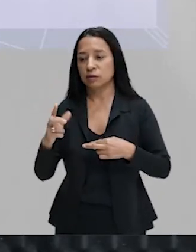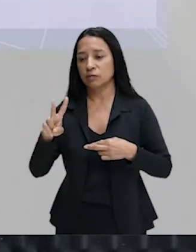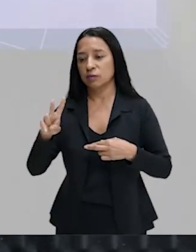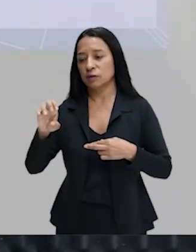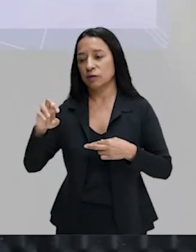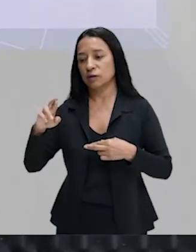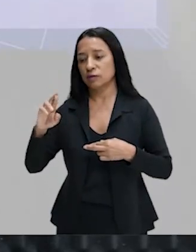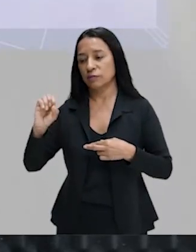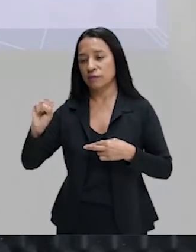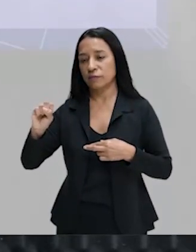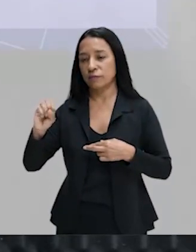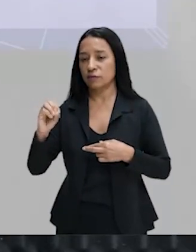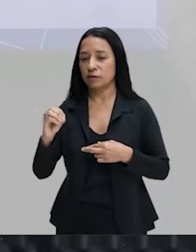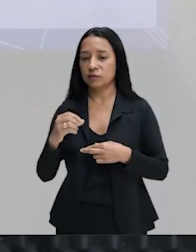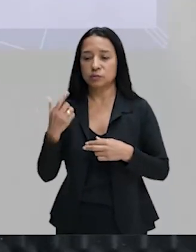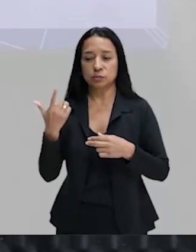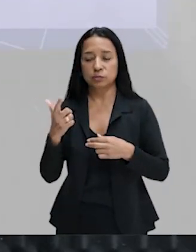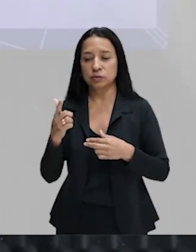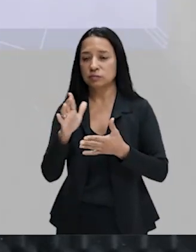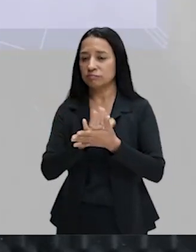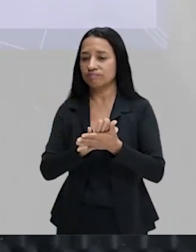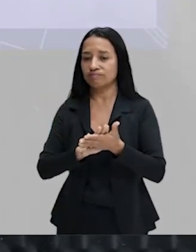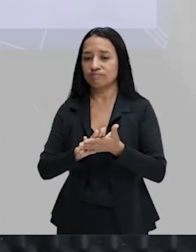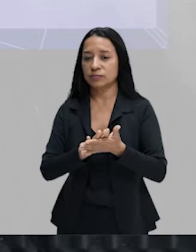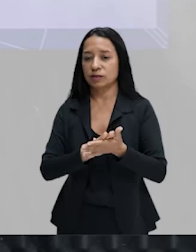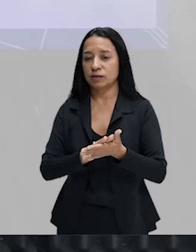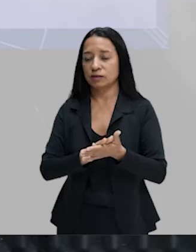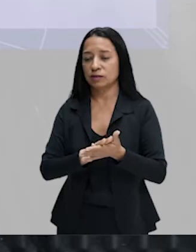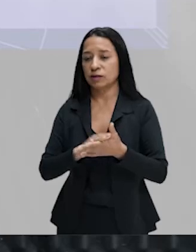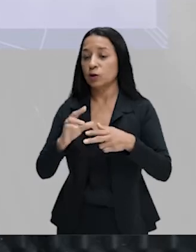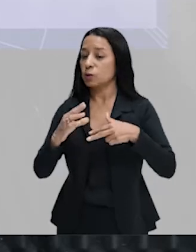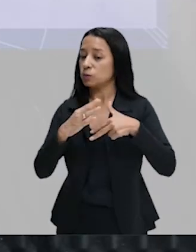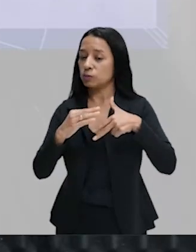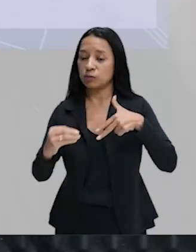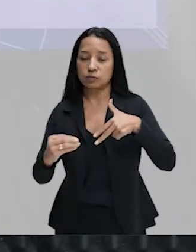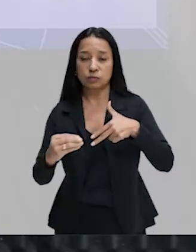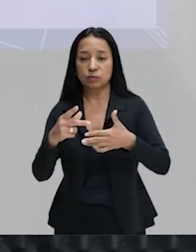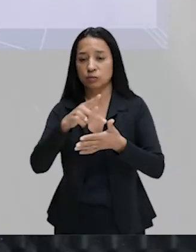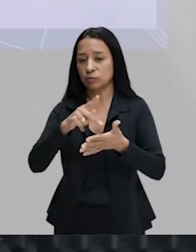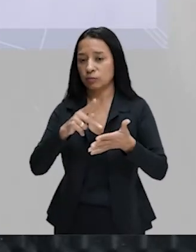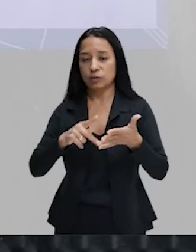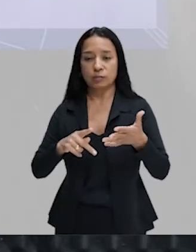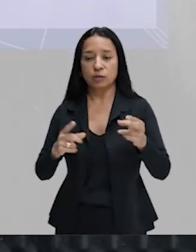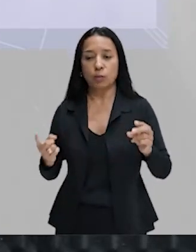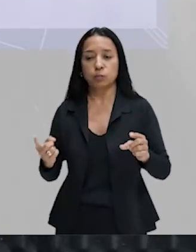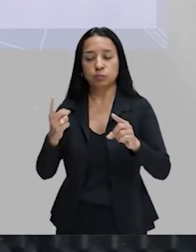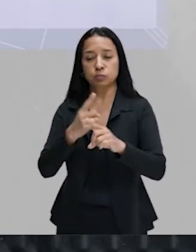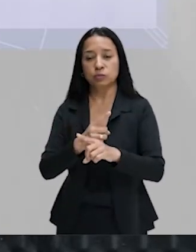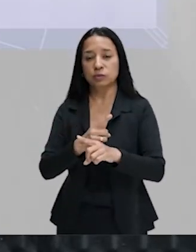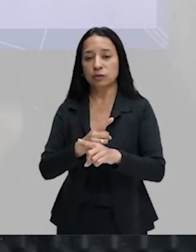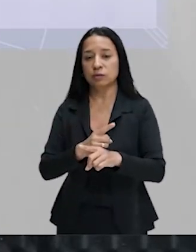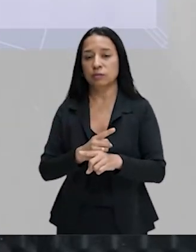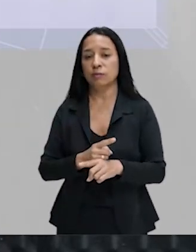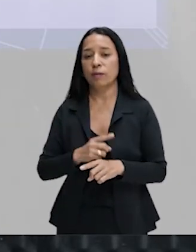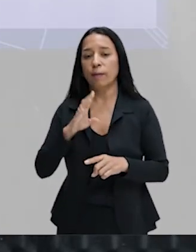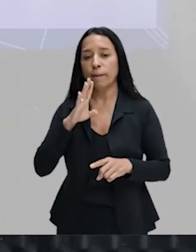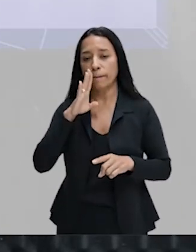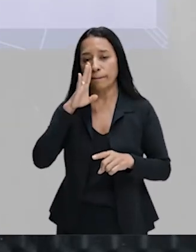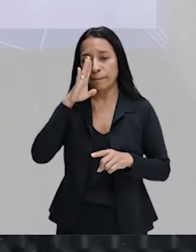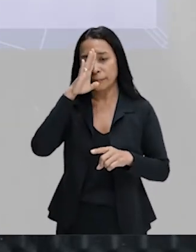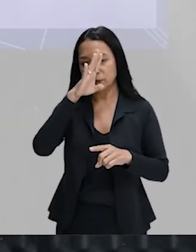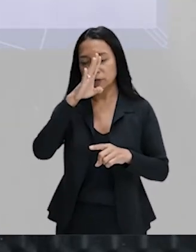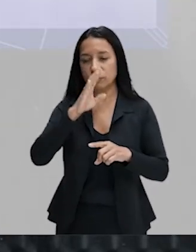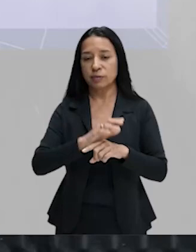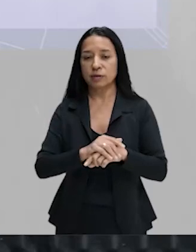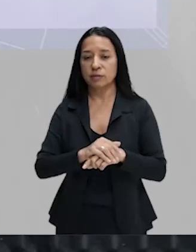metrificação, não tem nada. Não é o estilo do poema, entendeu? É o contrário. A principal diferença entre poesia é